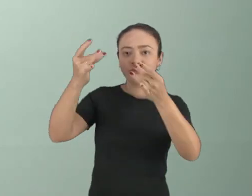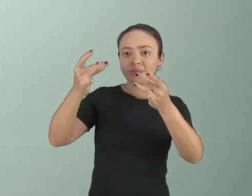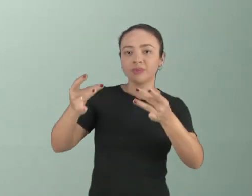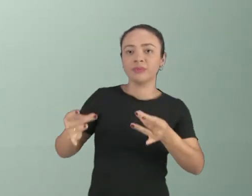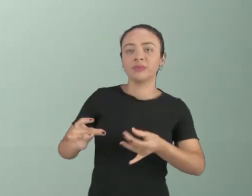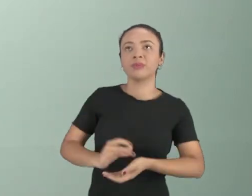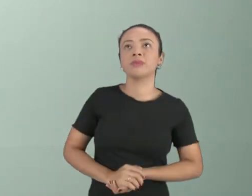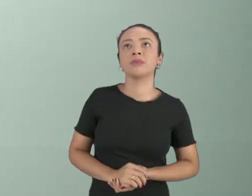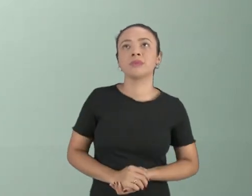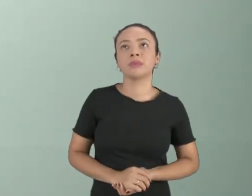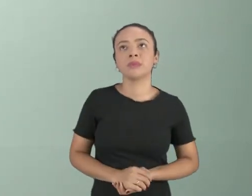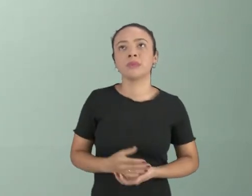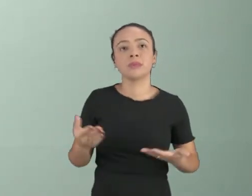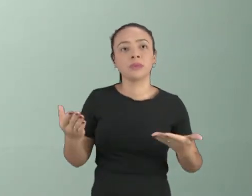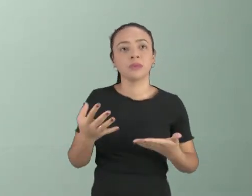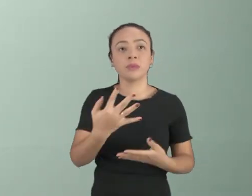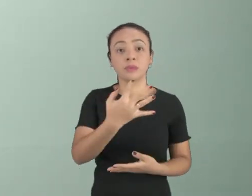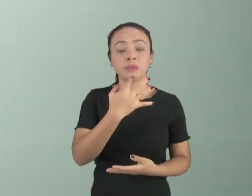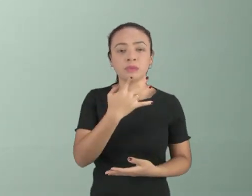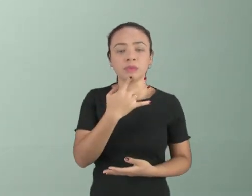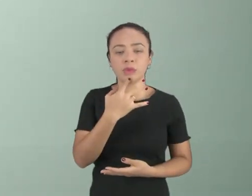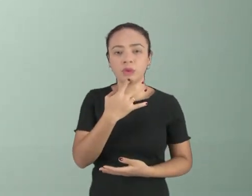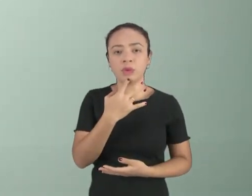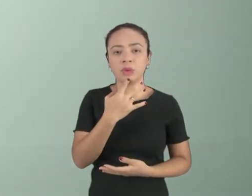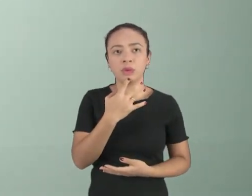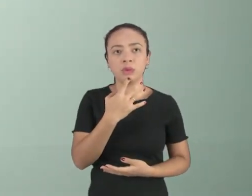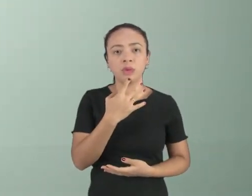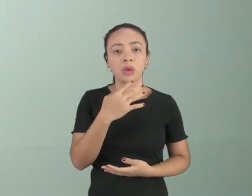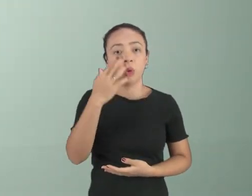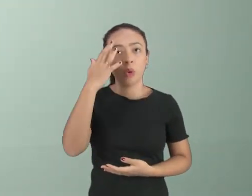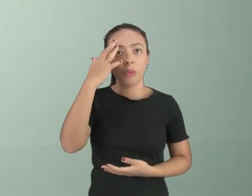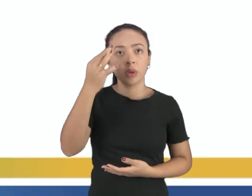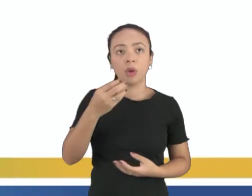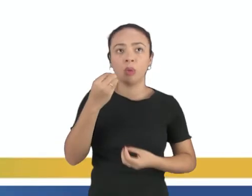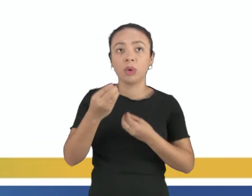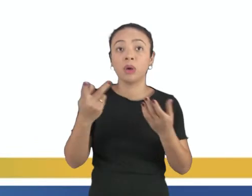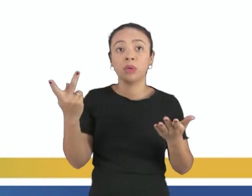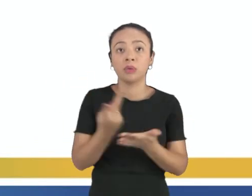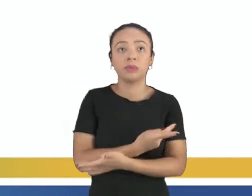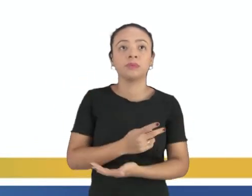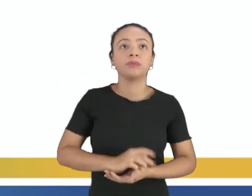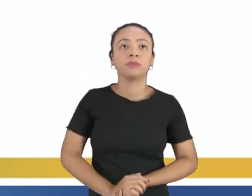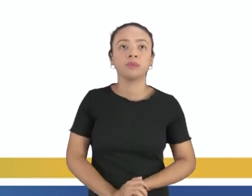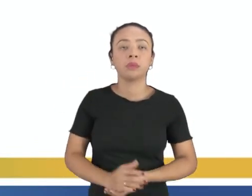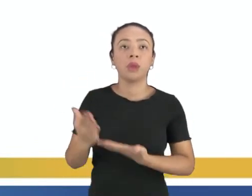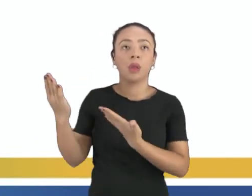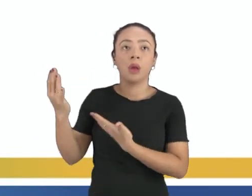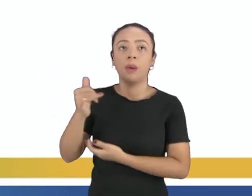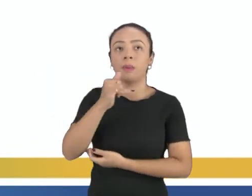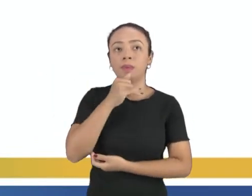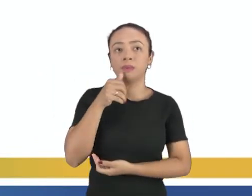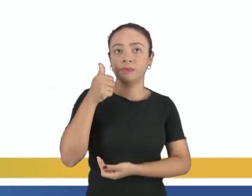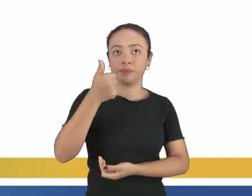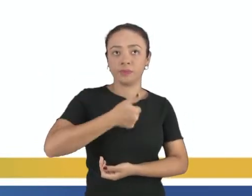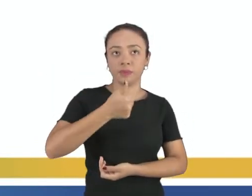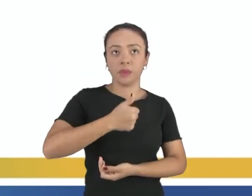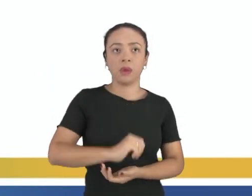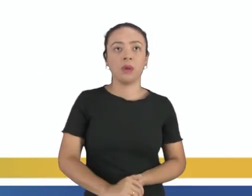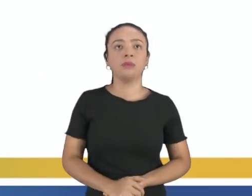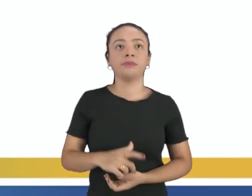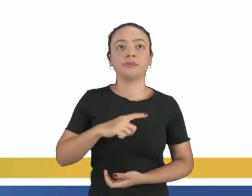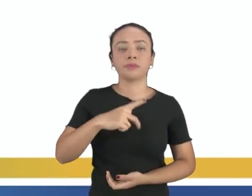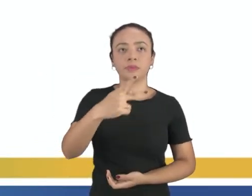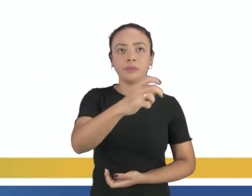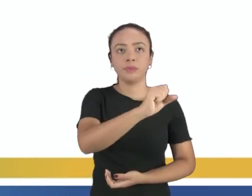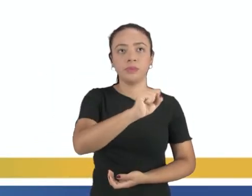eu citei. Vamos trabalhar agora com um a um e ver como é que eles funcionam na prática? Galerinha, olha só. Primeiro vamos trabalhar com o